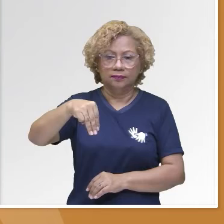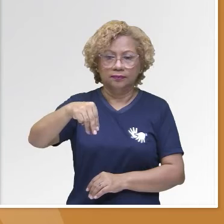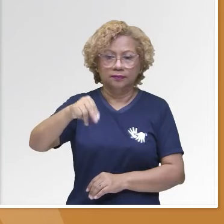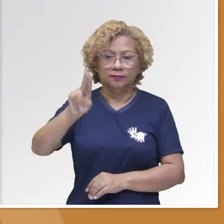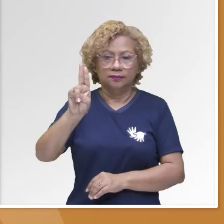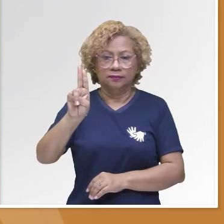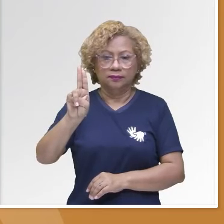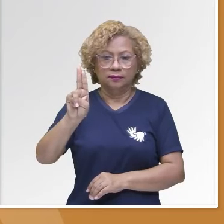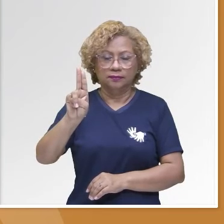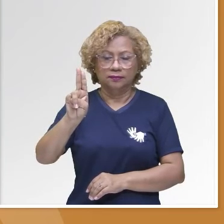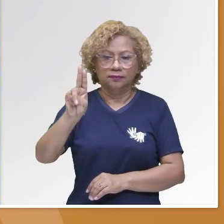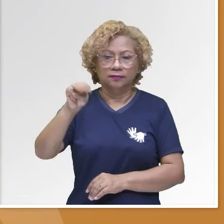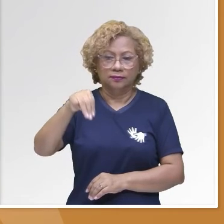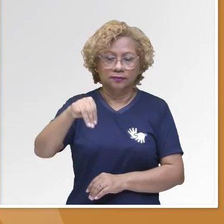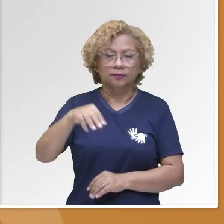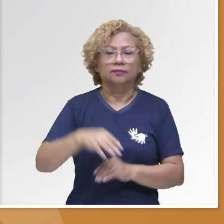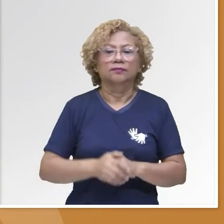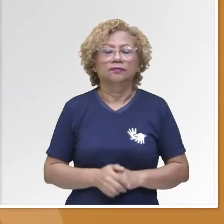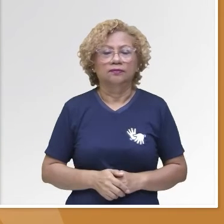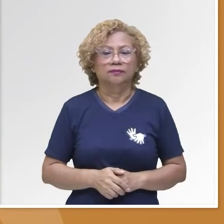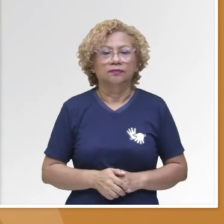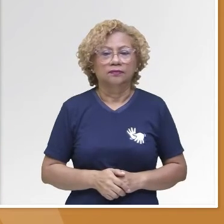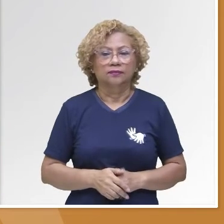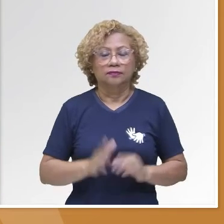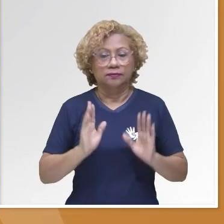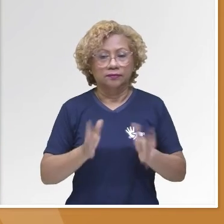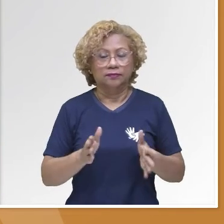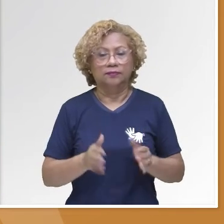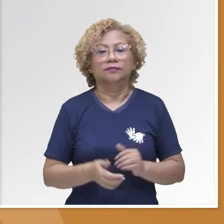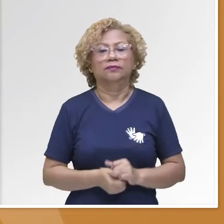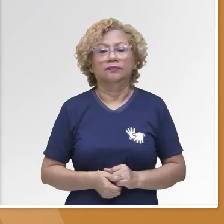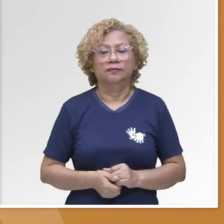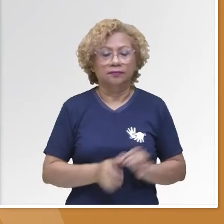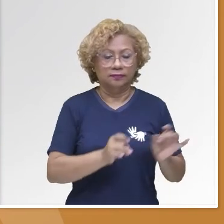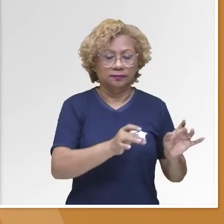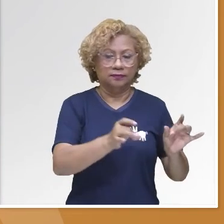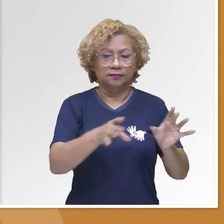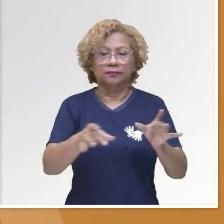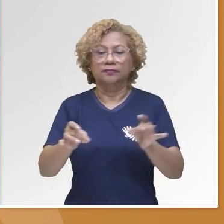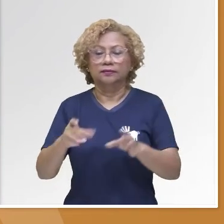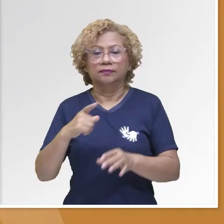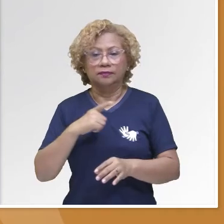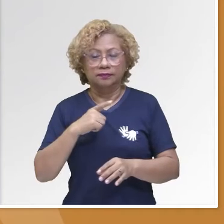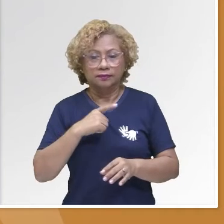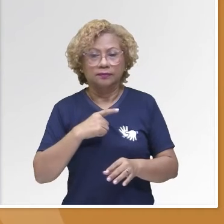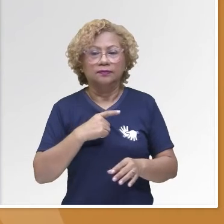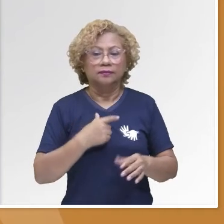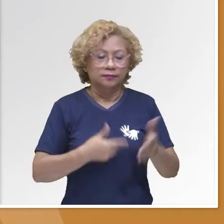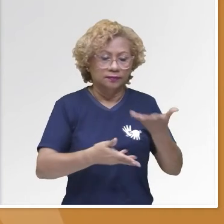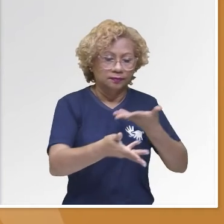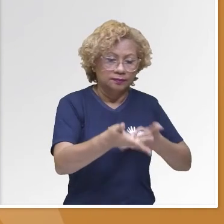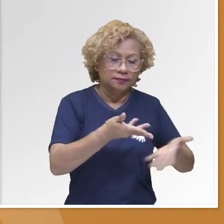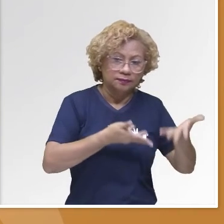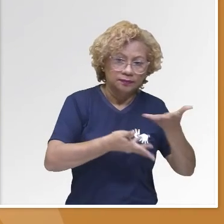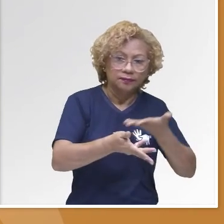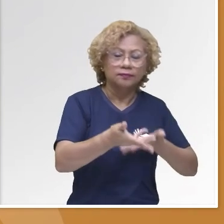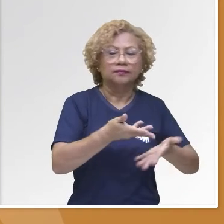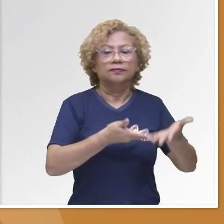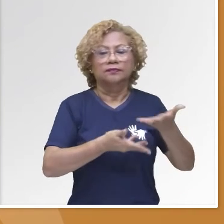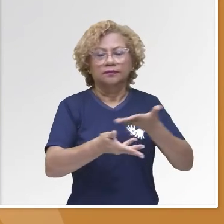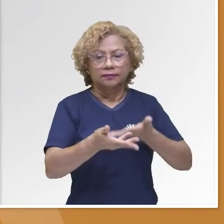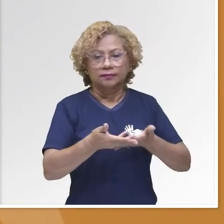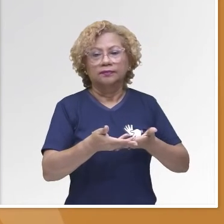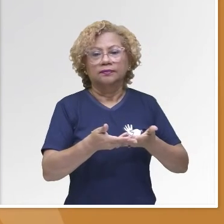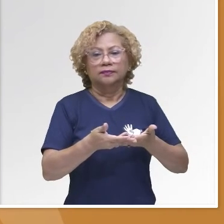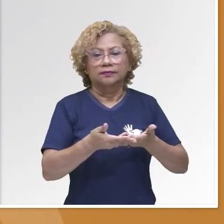Econômica e Monetária ocorre essa circulação de pessoas, de mercadorias, né, de bens e serviços. Além disso, vai